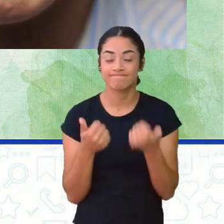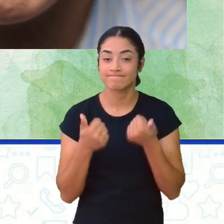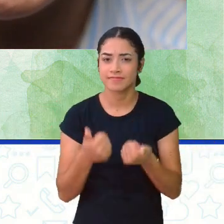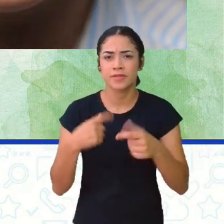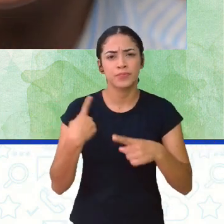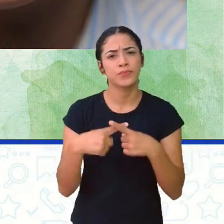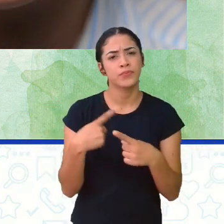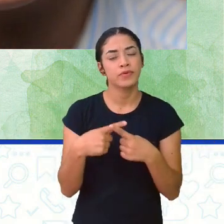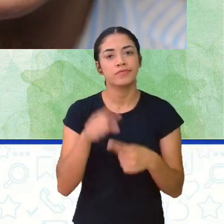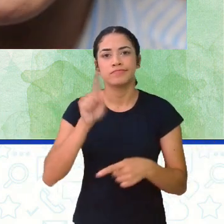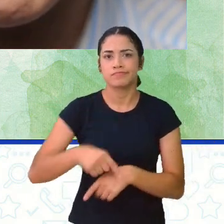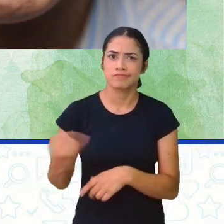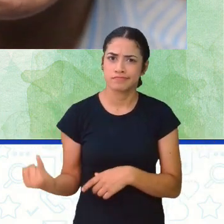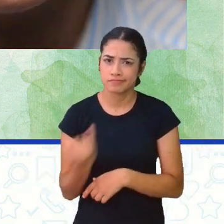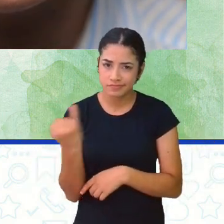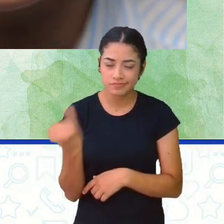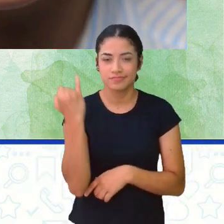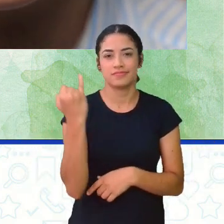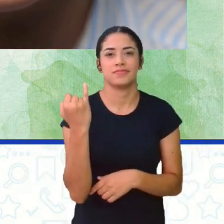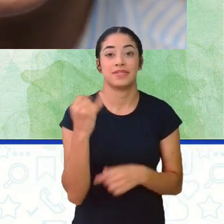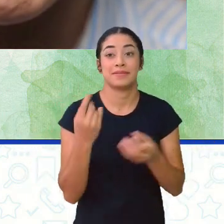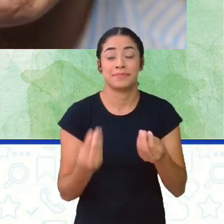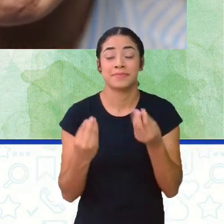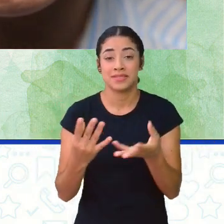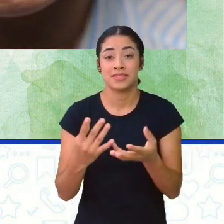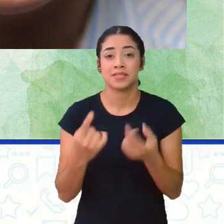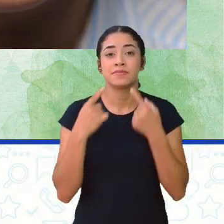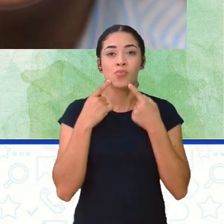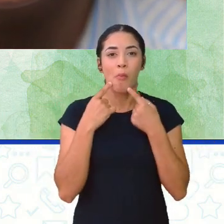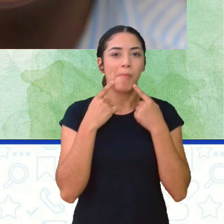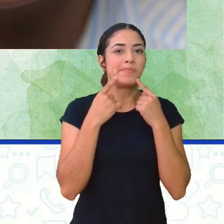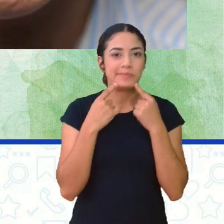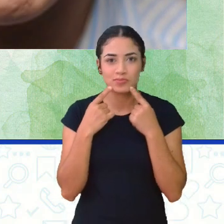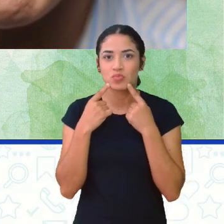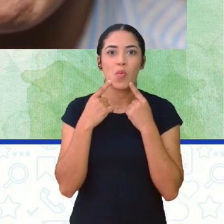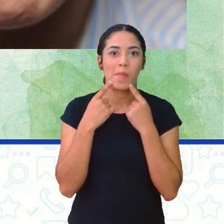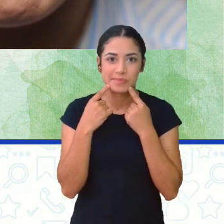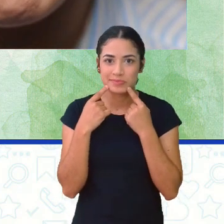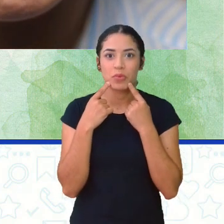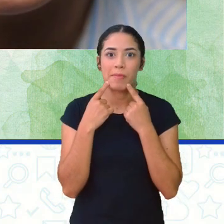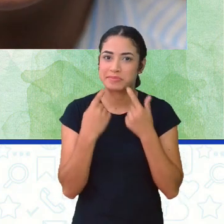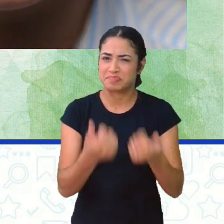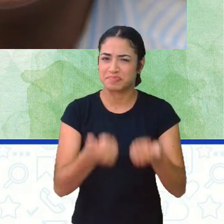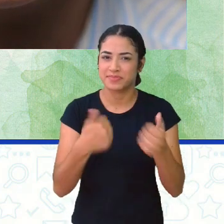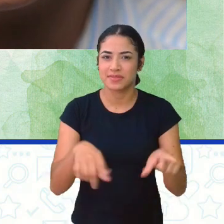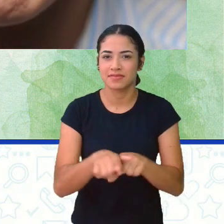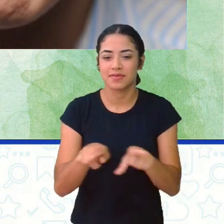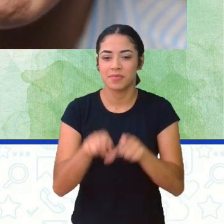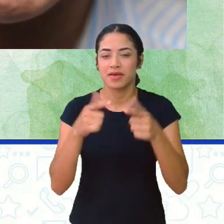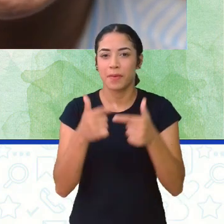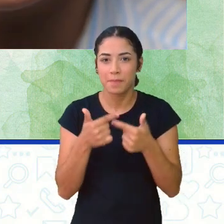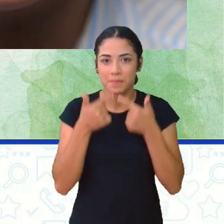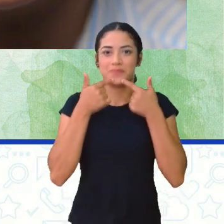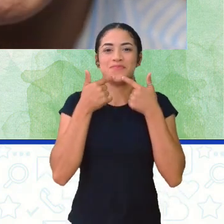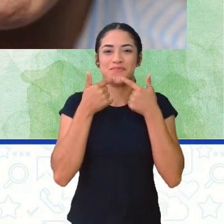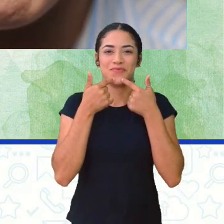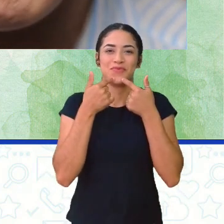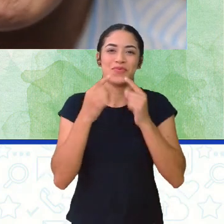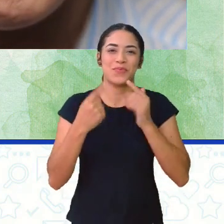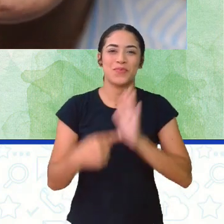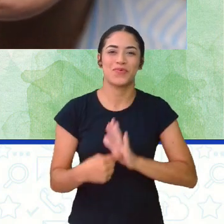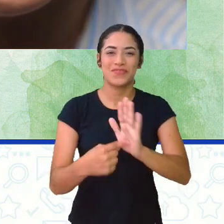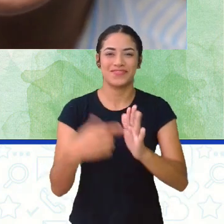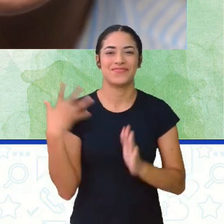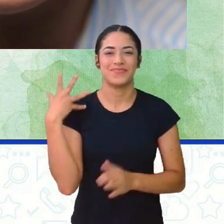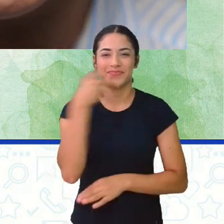são importantíssimos na digestão por conta da mastigação, além da questão estética também, né? Então, um sorriso